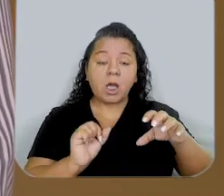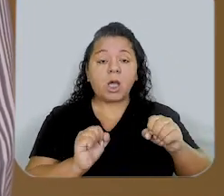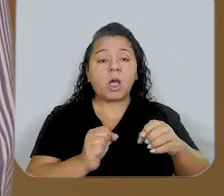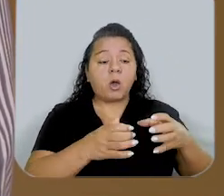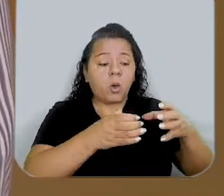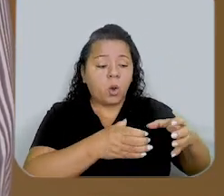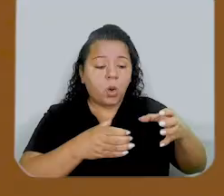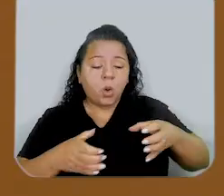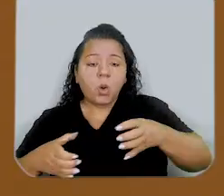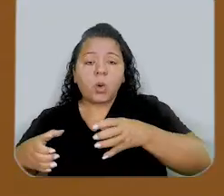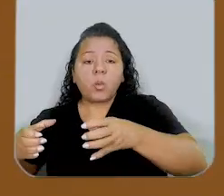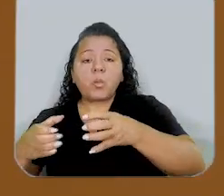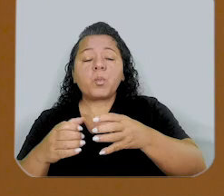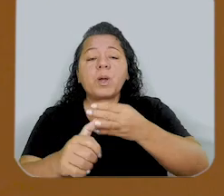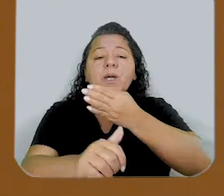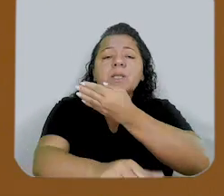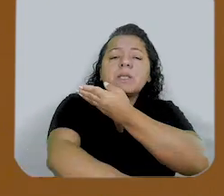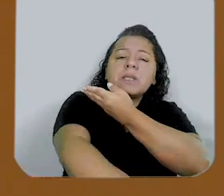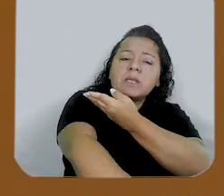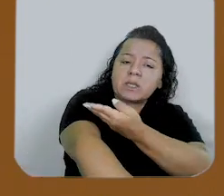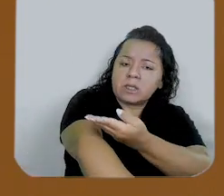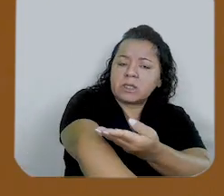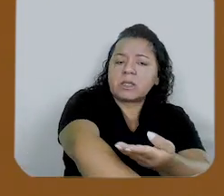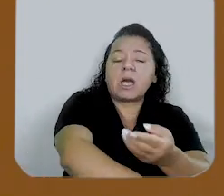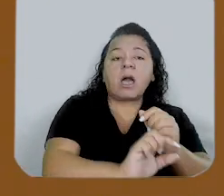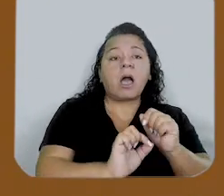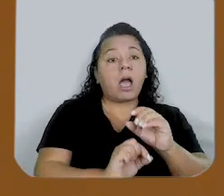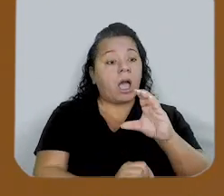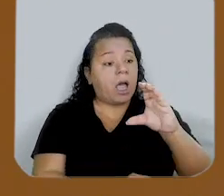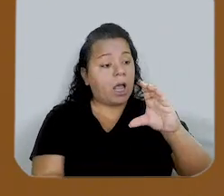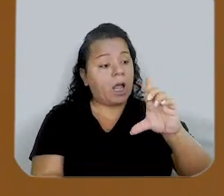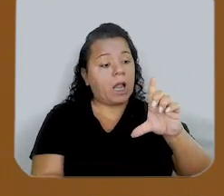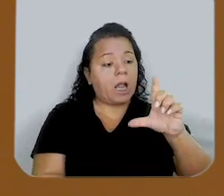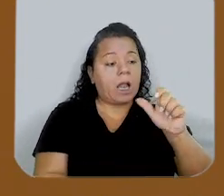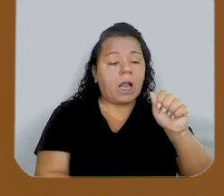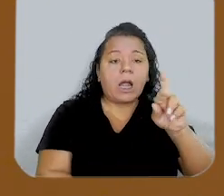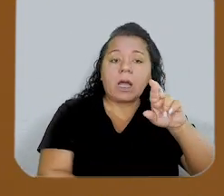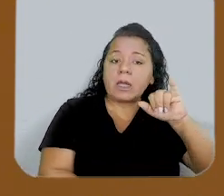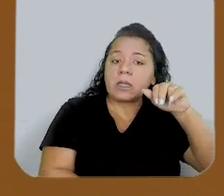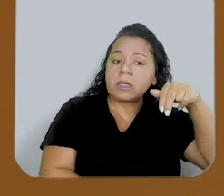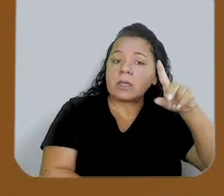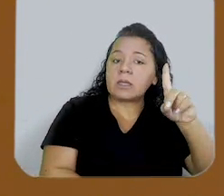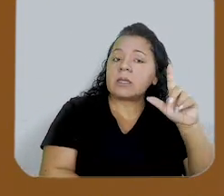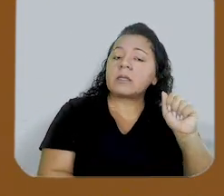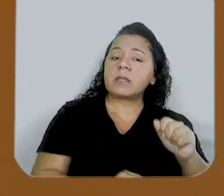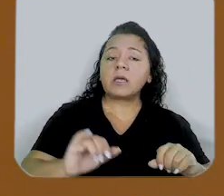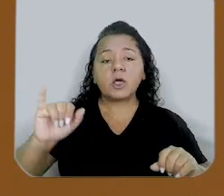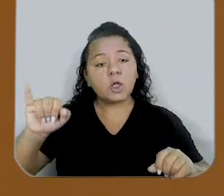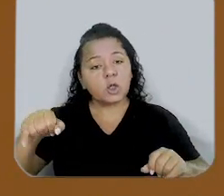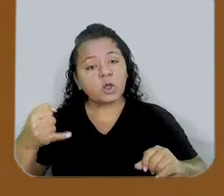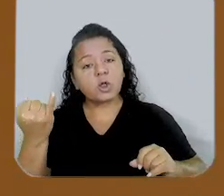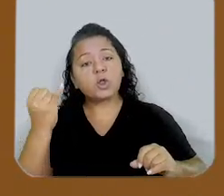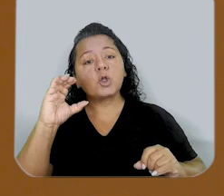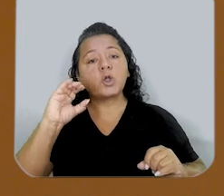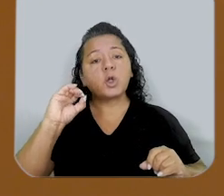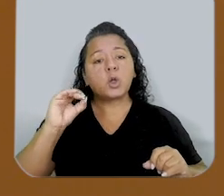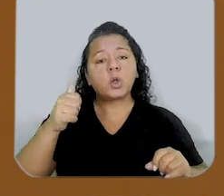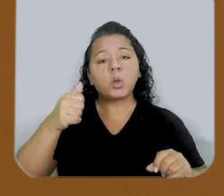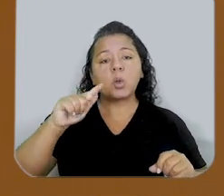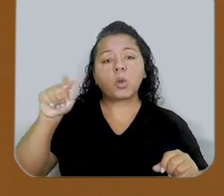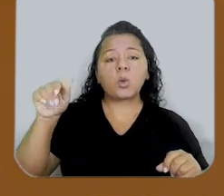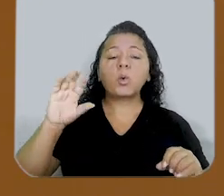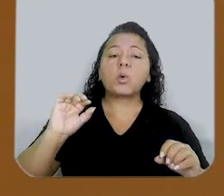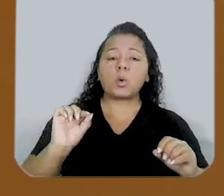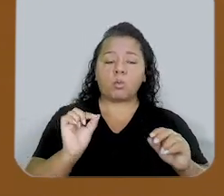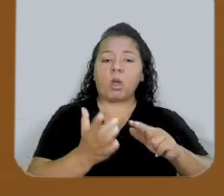comunidades tradicionais. E a Clarinda resiste muito, né? A Clarinda e João Paulo, dentro de um ambiente tão concreto que a cidade